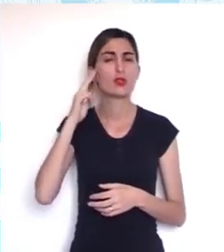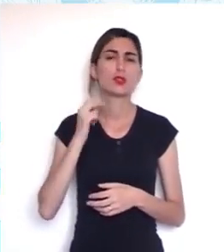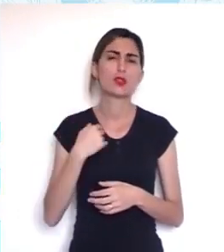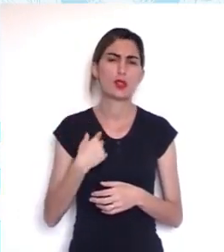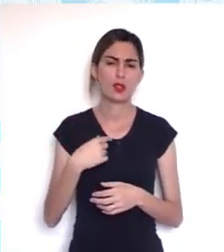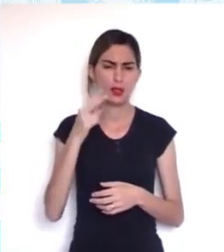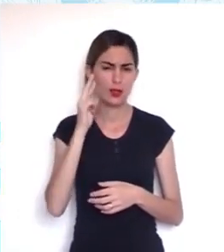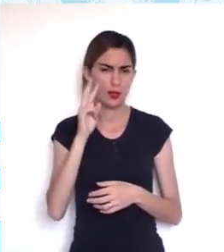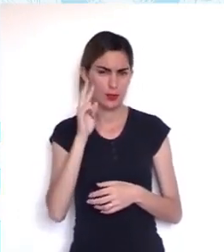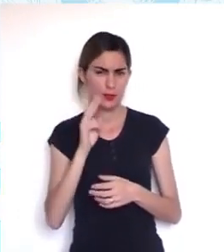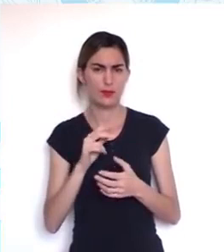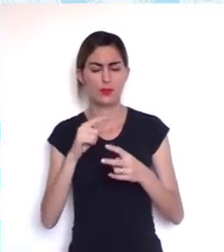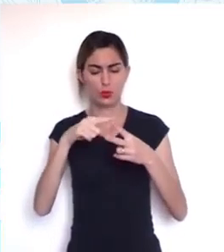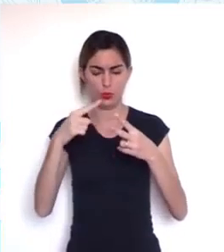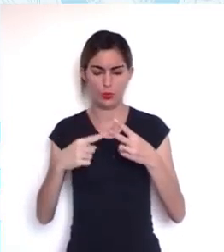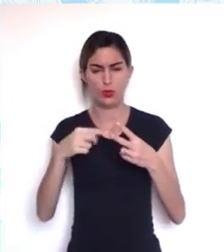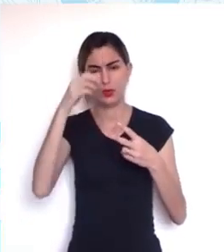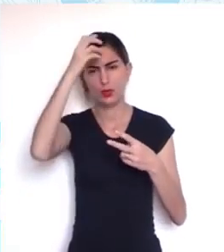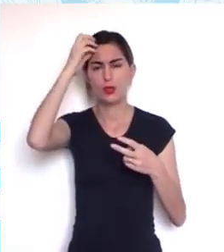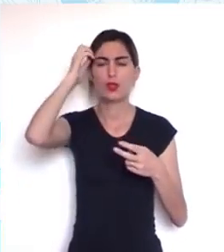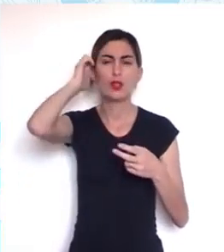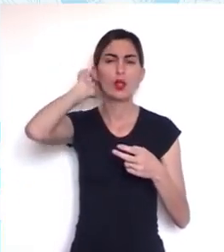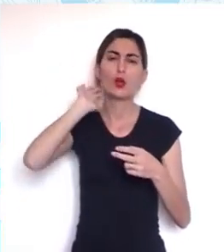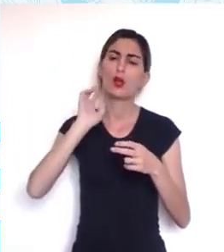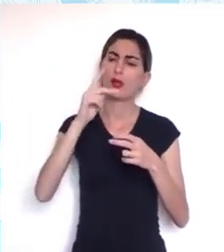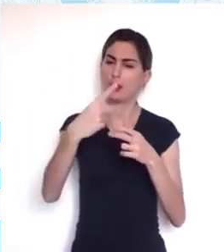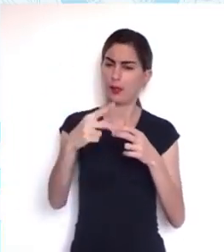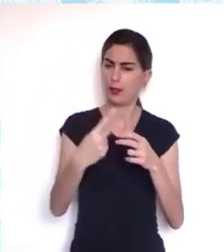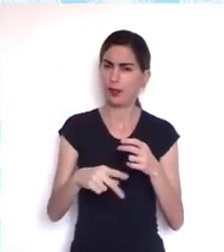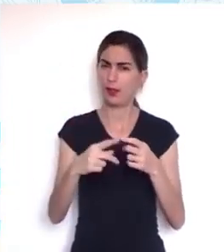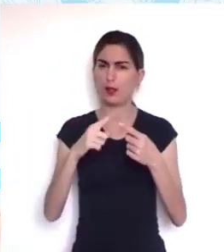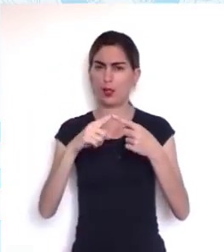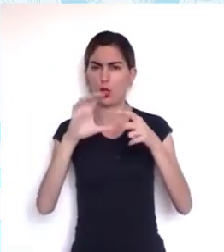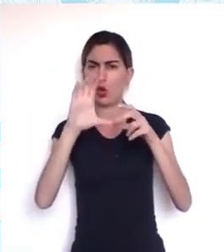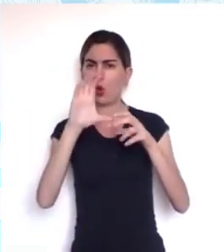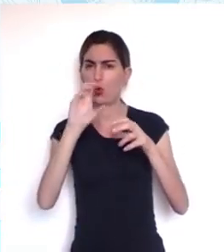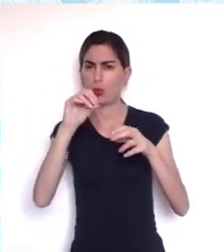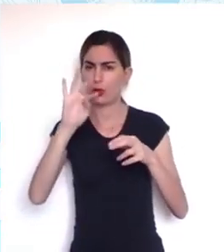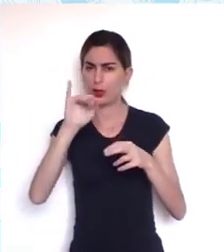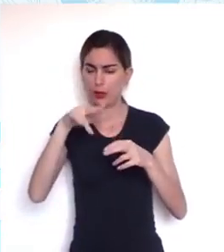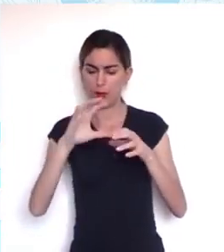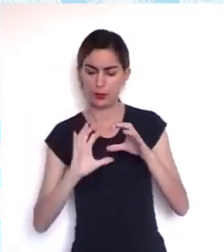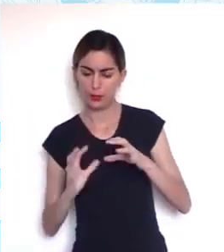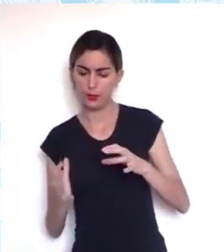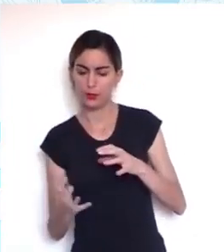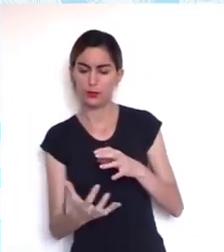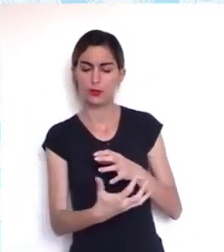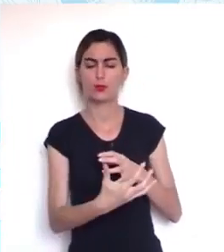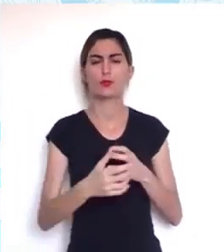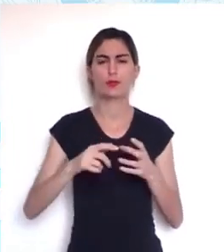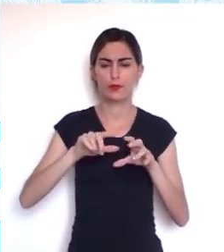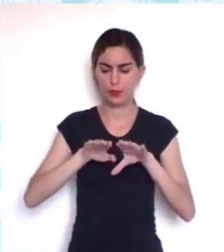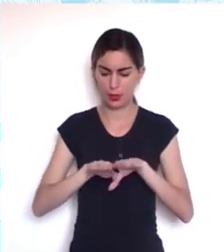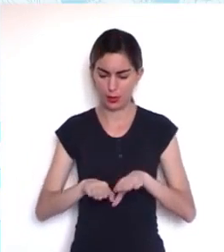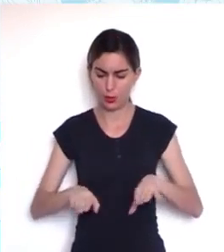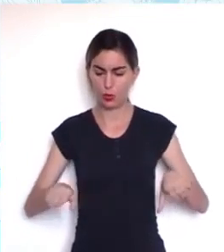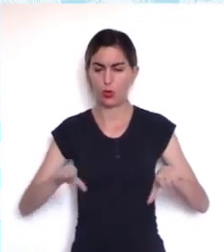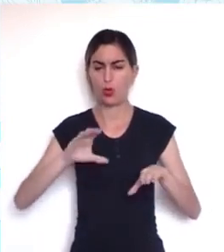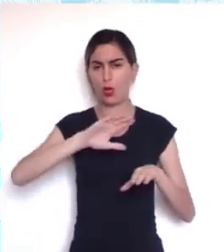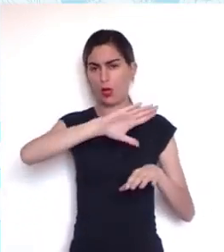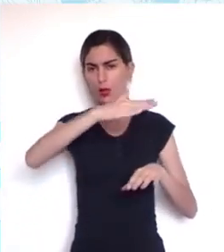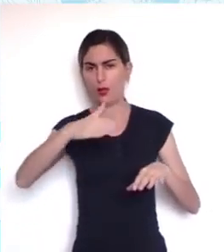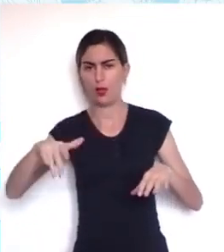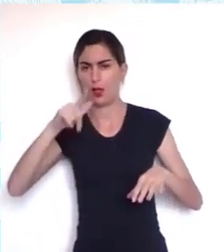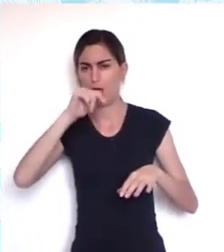lembrem-se, ela vai ser dividida em duas. Aquela que vai estar nos continentes e aquelas que vai estar